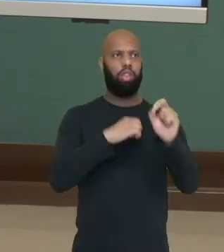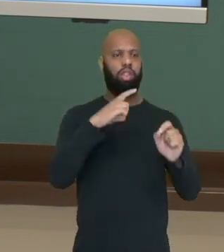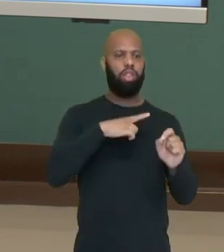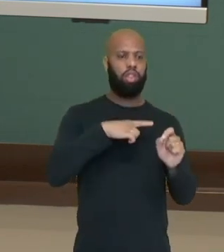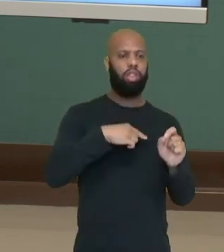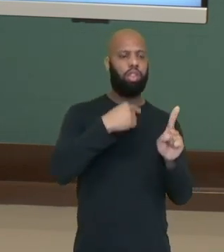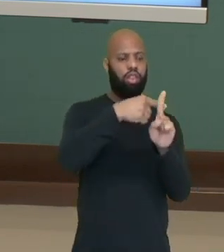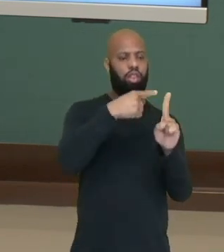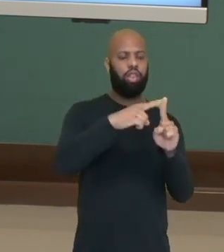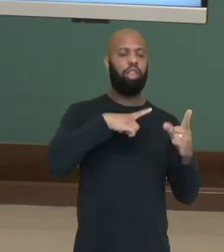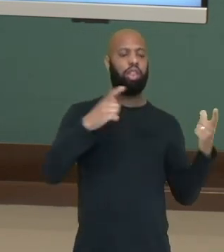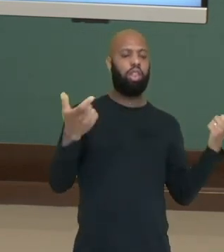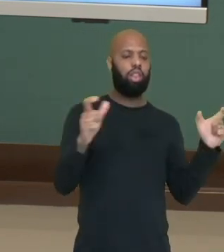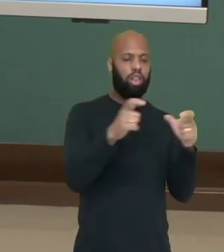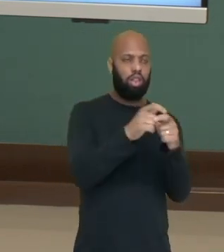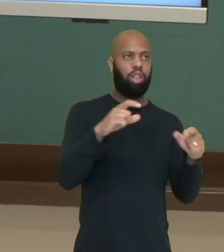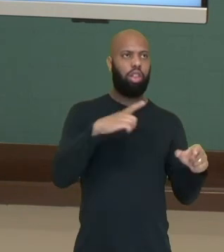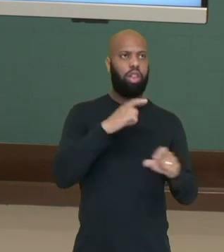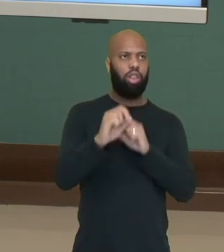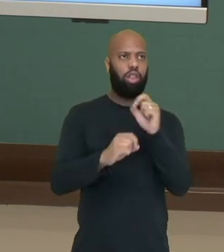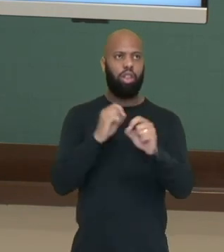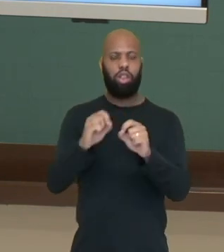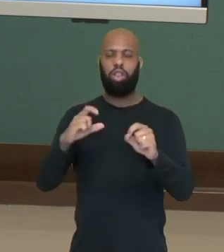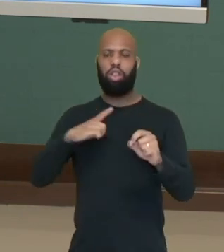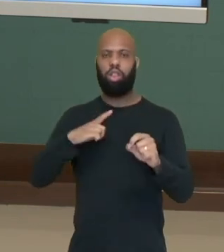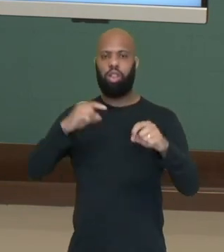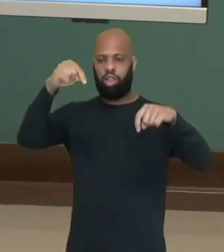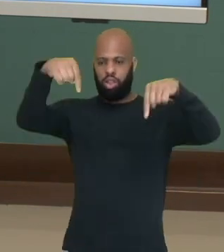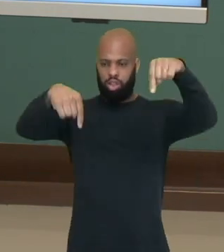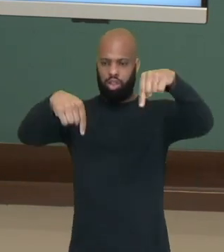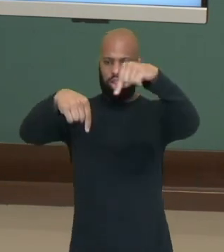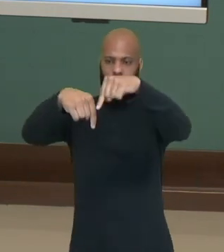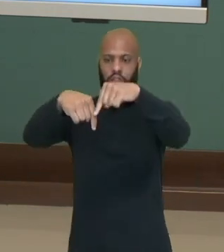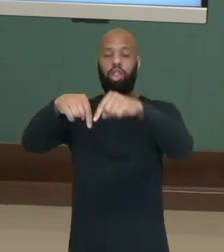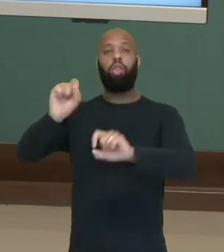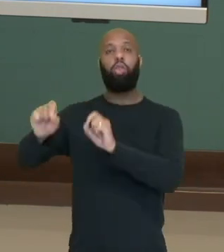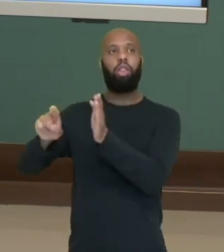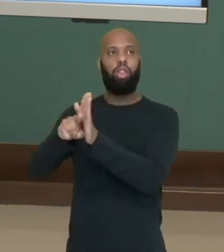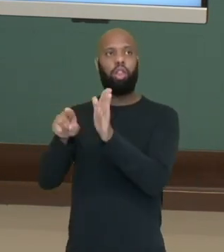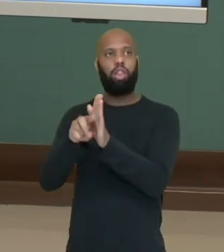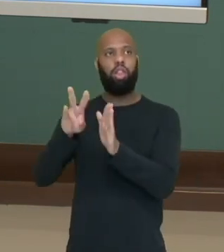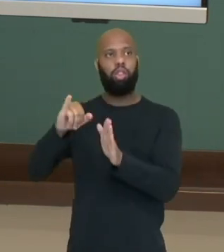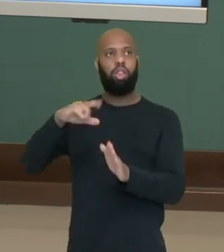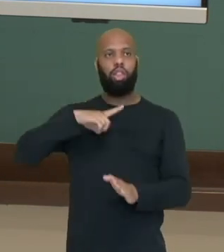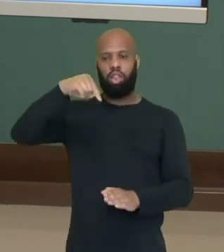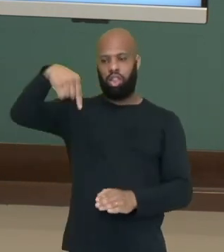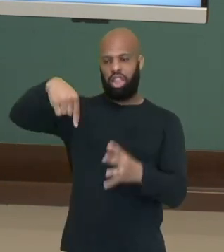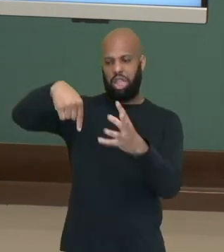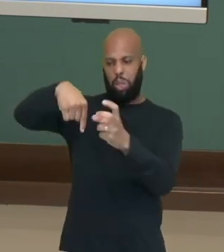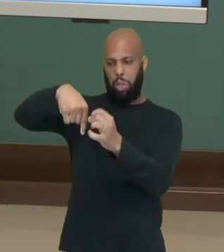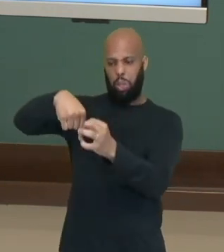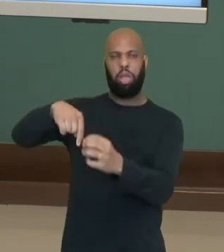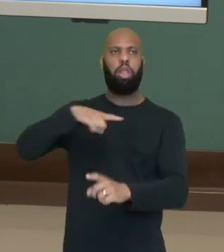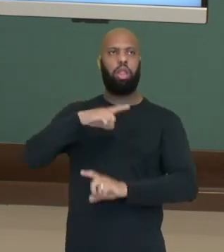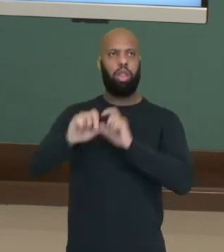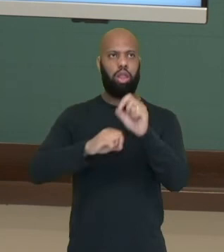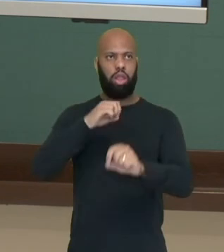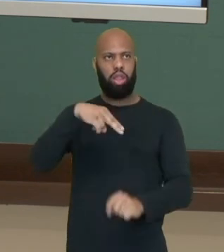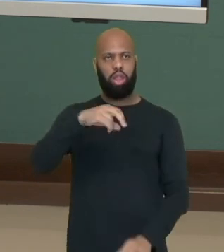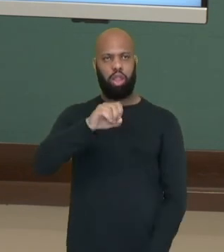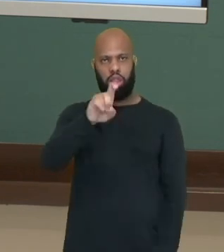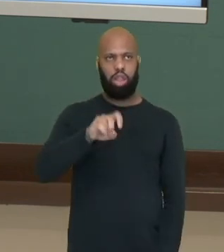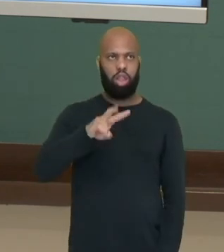a redução e o NOx da espécie química diminui. No ânodo do polo negativo, ocorre a oxidação e o NOx da espécie